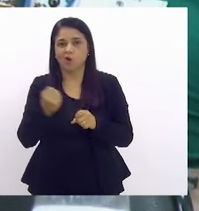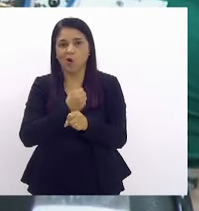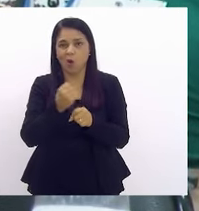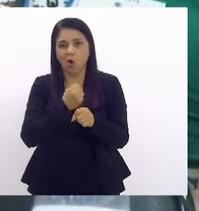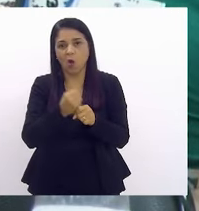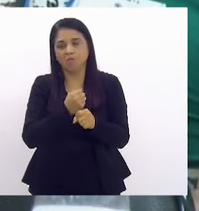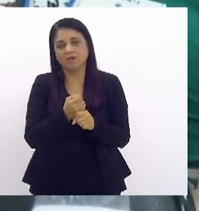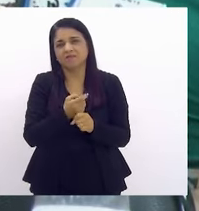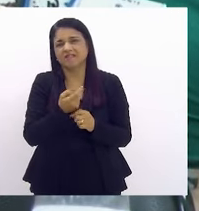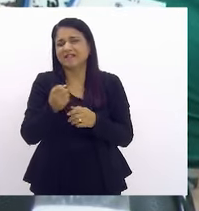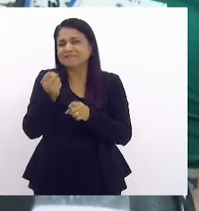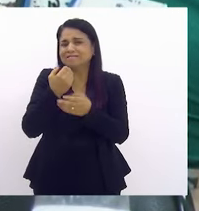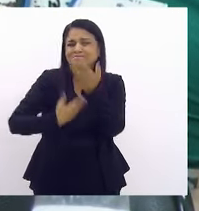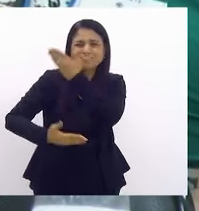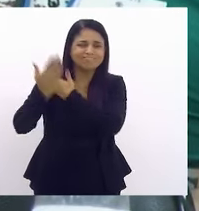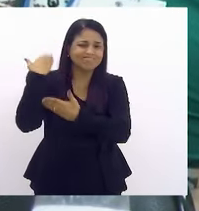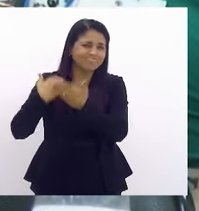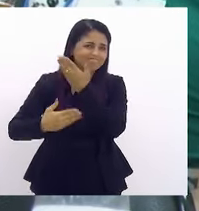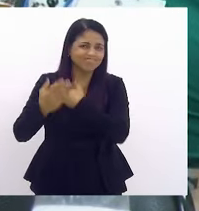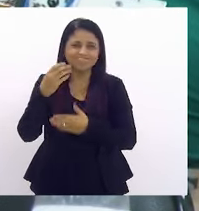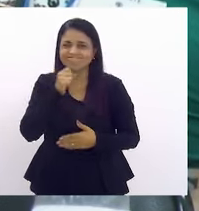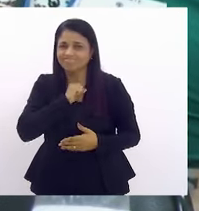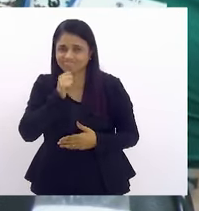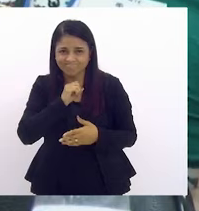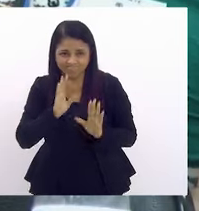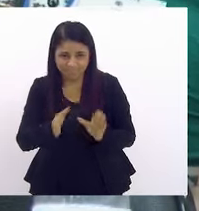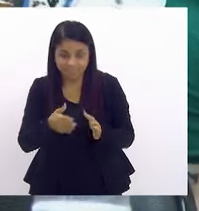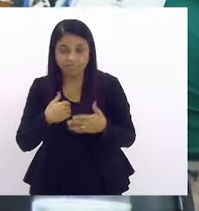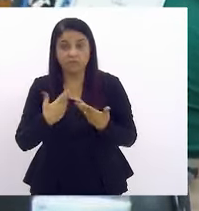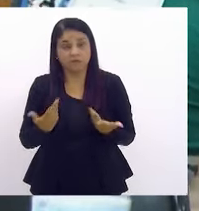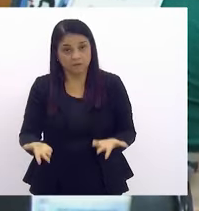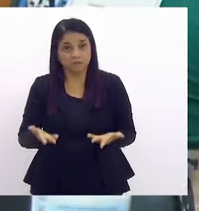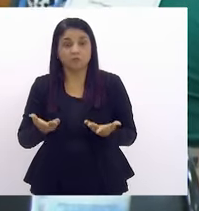são antigas, né, incipientes com relação a isso. Então, a partir desse